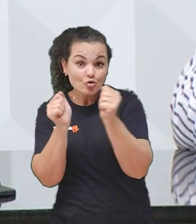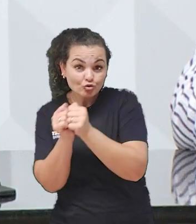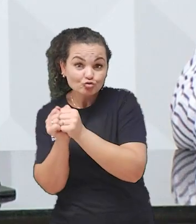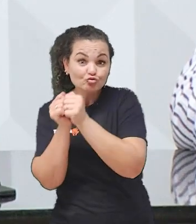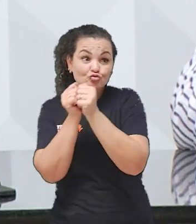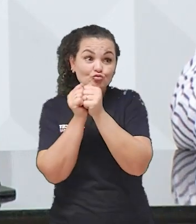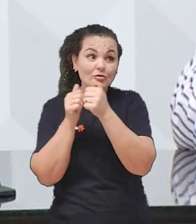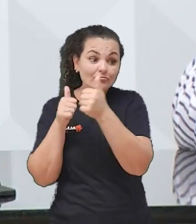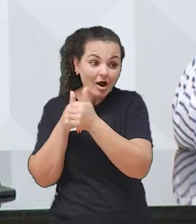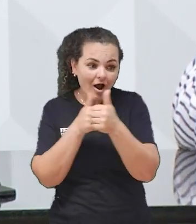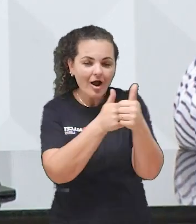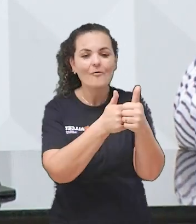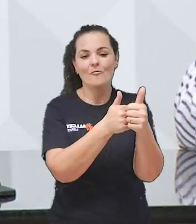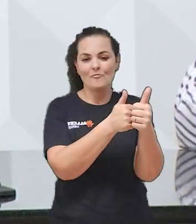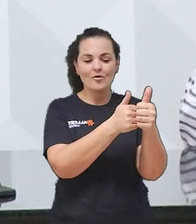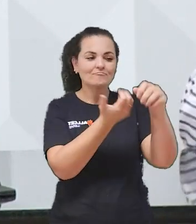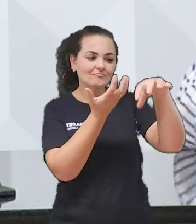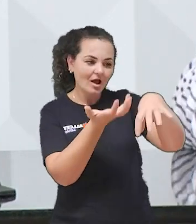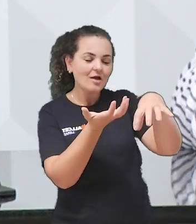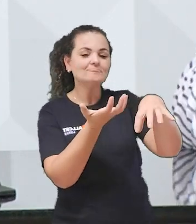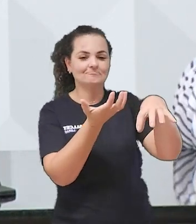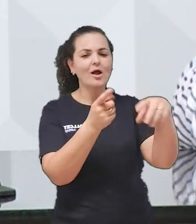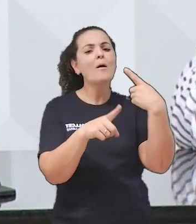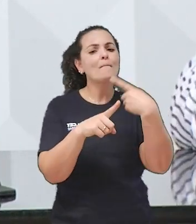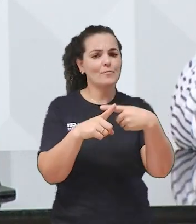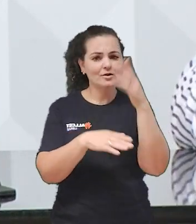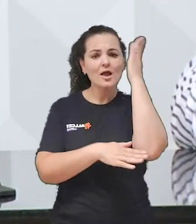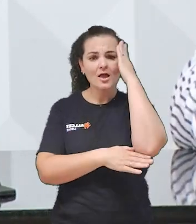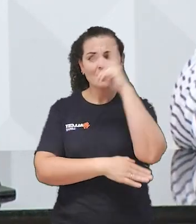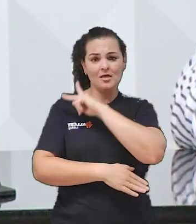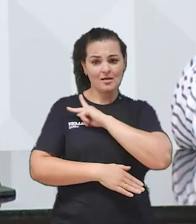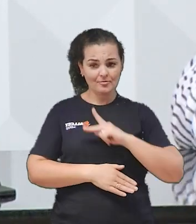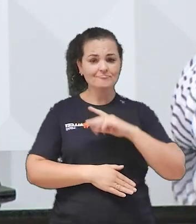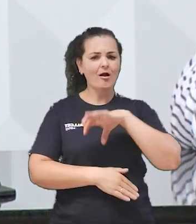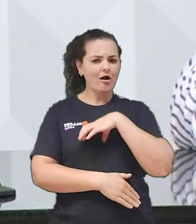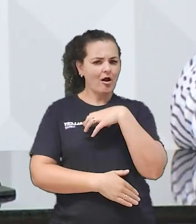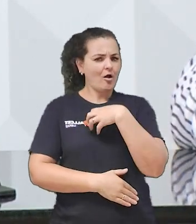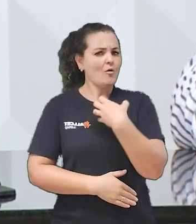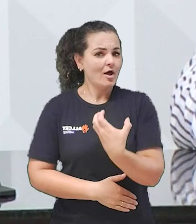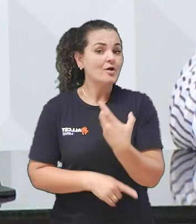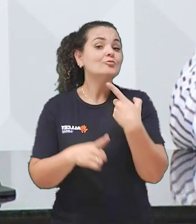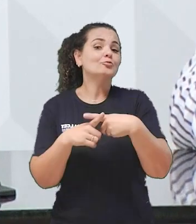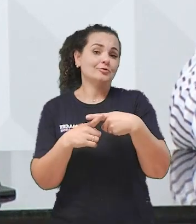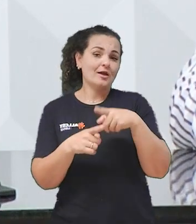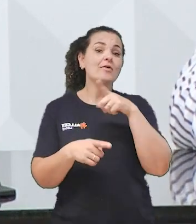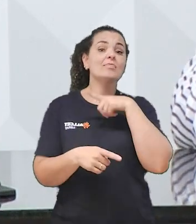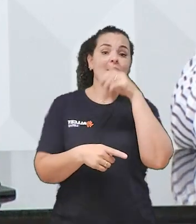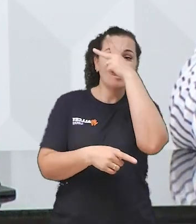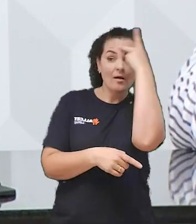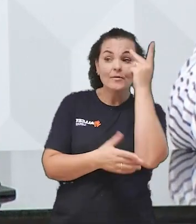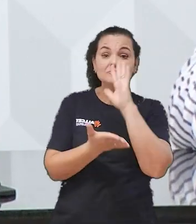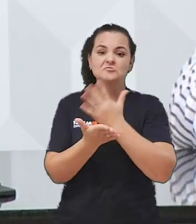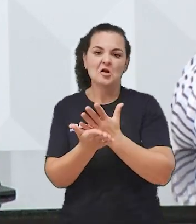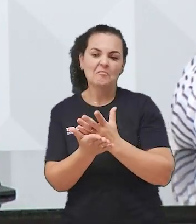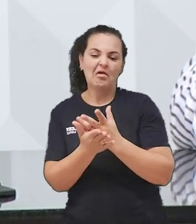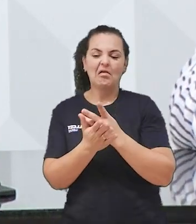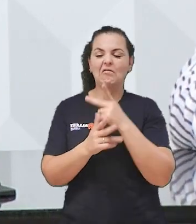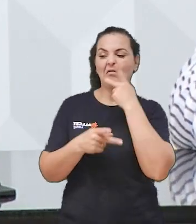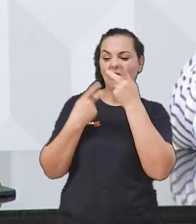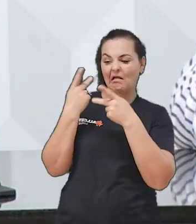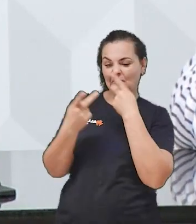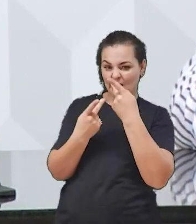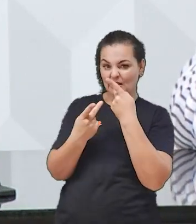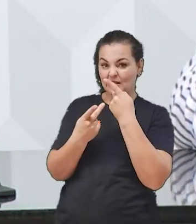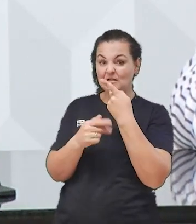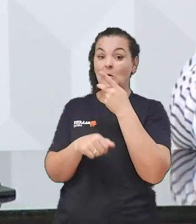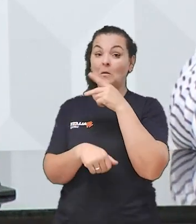preciso muita coragem para fazer algo do estilo porque sabemos que precisa ter coragem para lidar com todos os comentários maldosos em relação